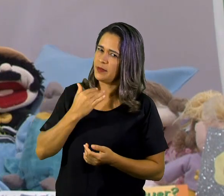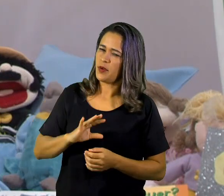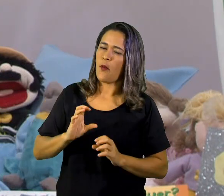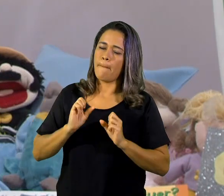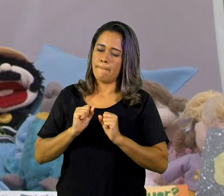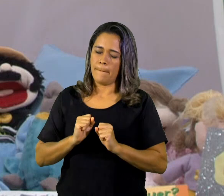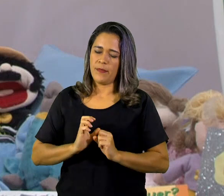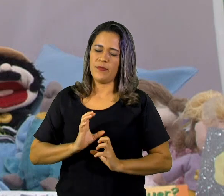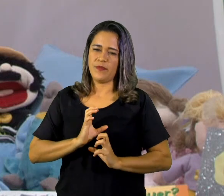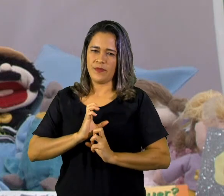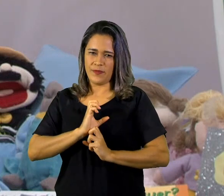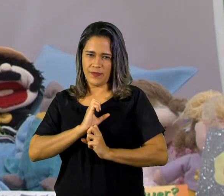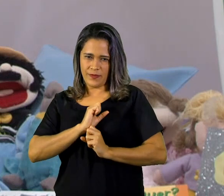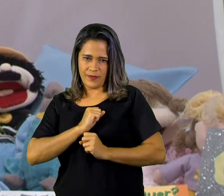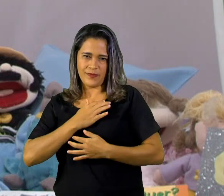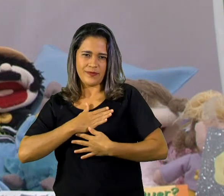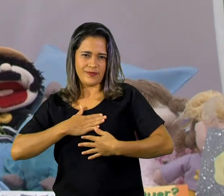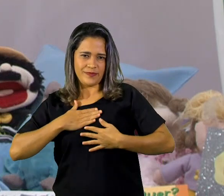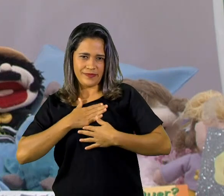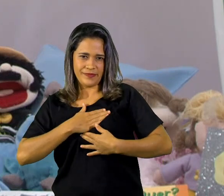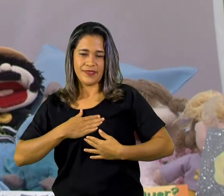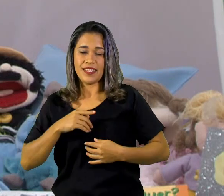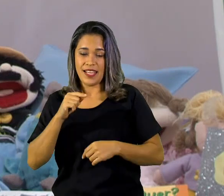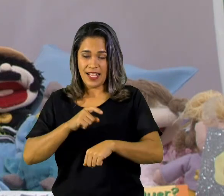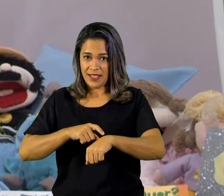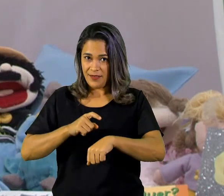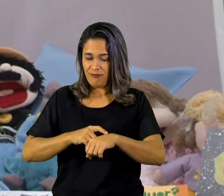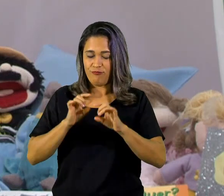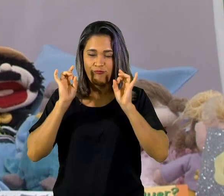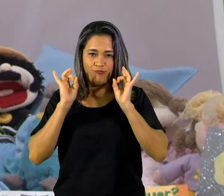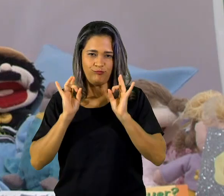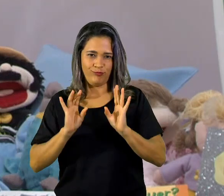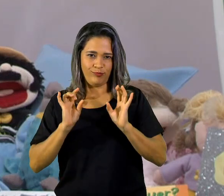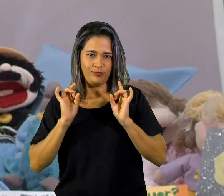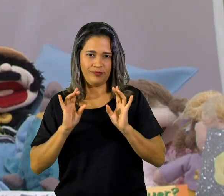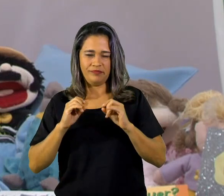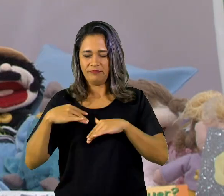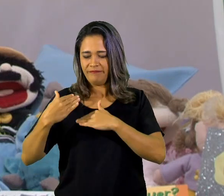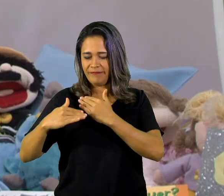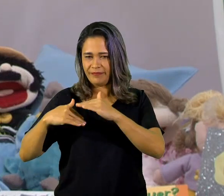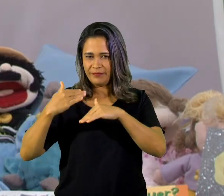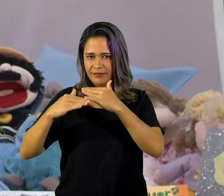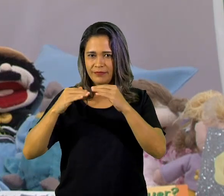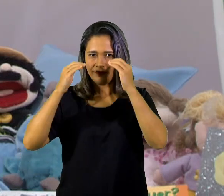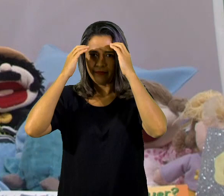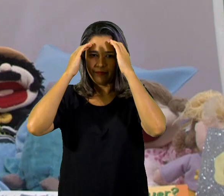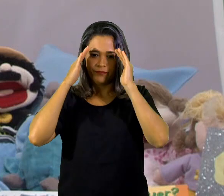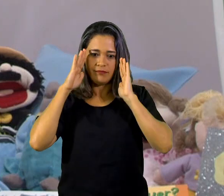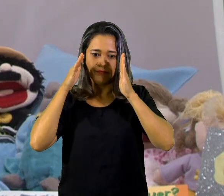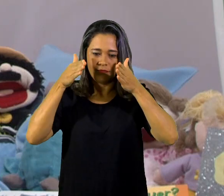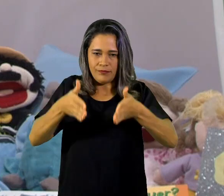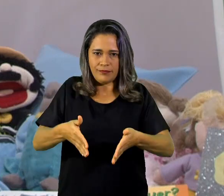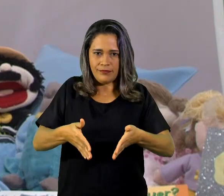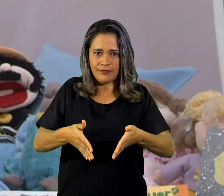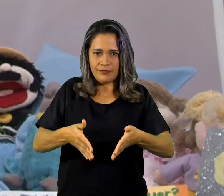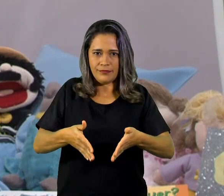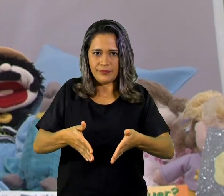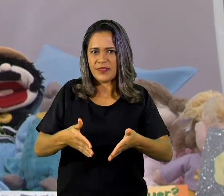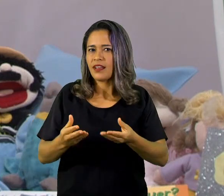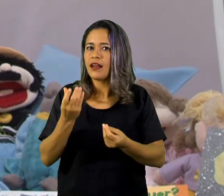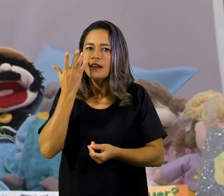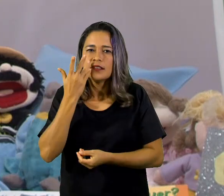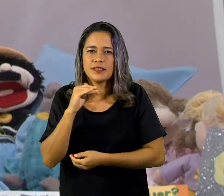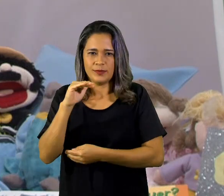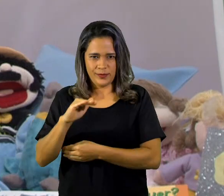gosto e que esse momento ele seja especial e que desenvolva a concentração da criança? As crianças